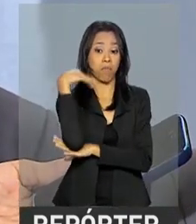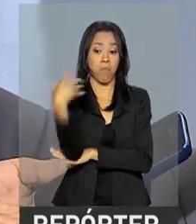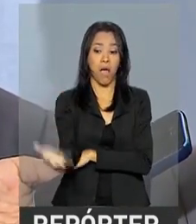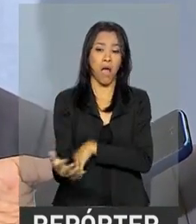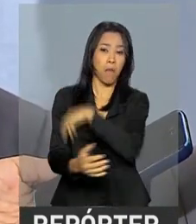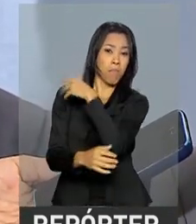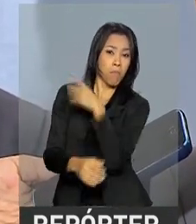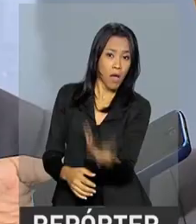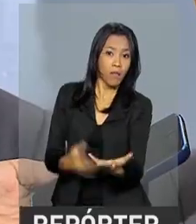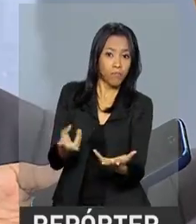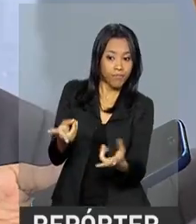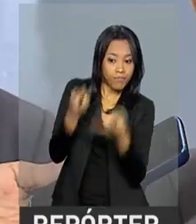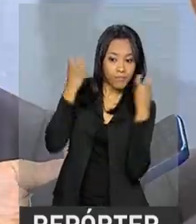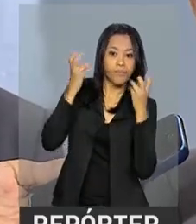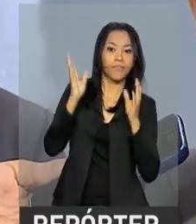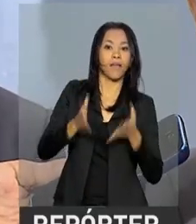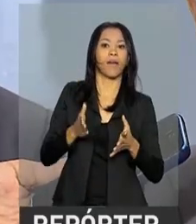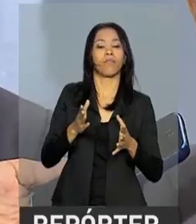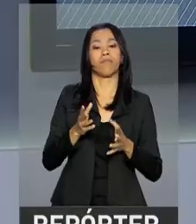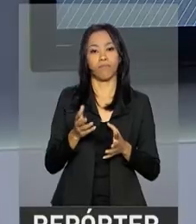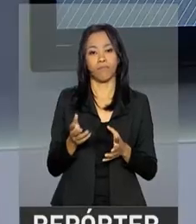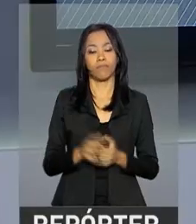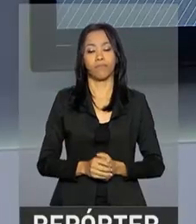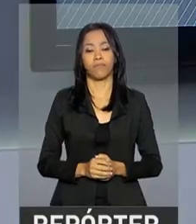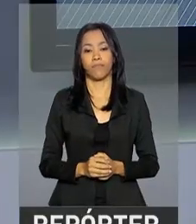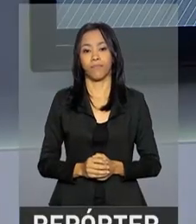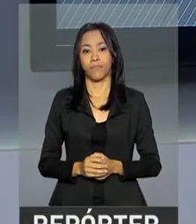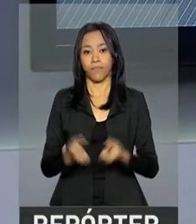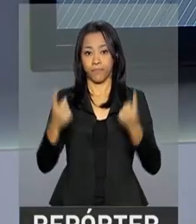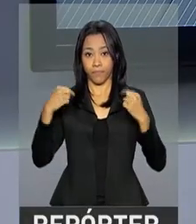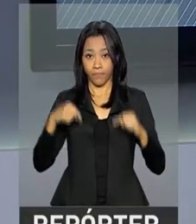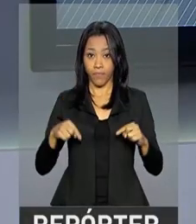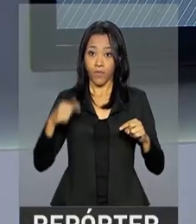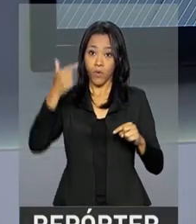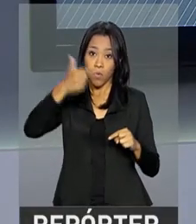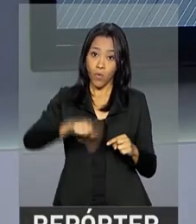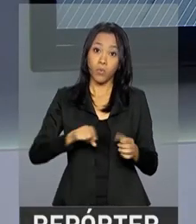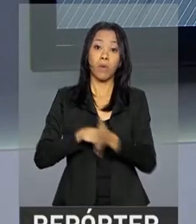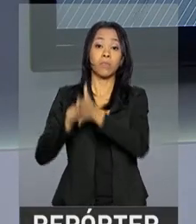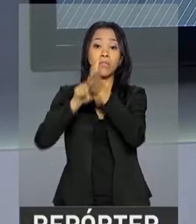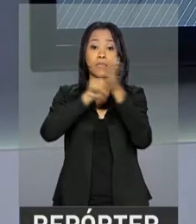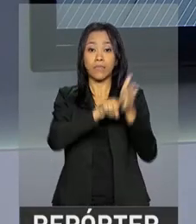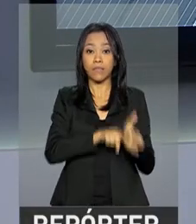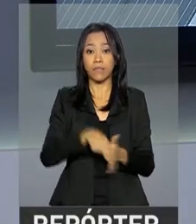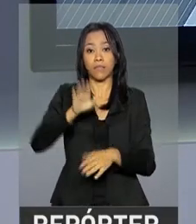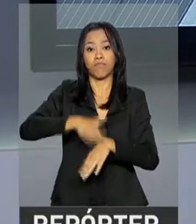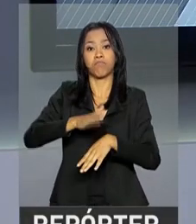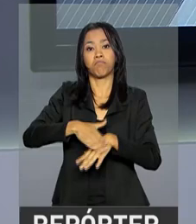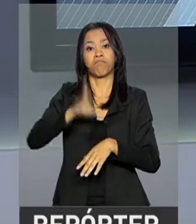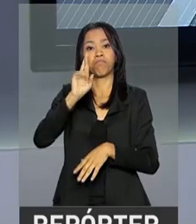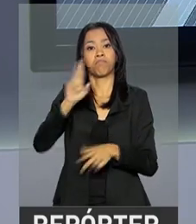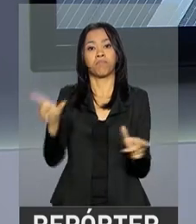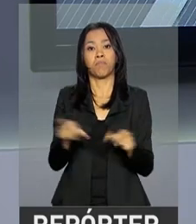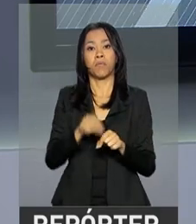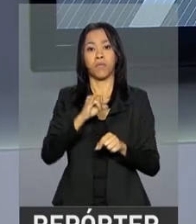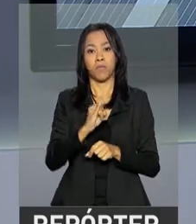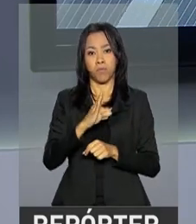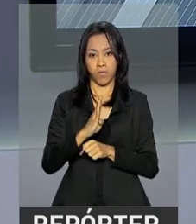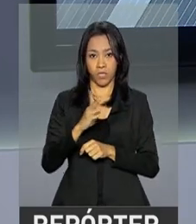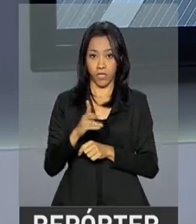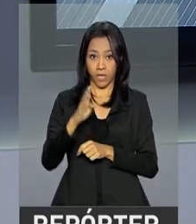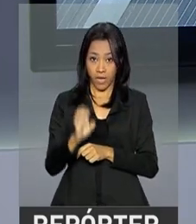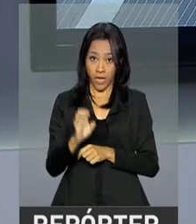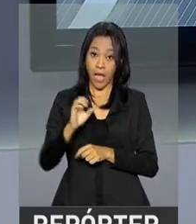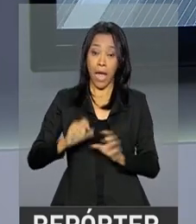precisão na amazônia brasileira um levantamento feito pelo ibge é mostra que a maioria dos brasileiros está